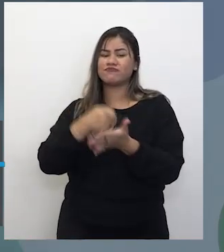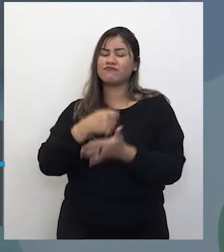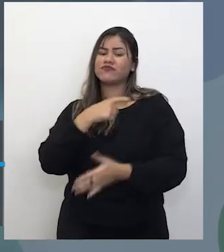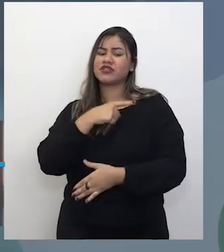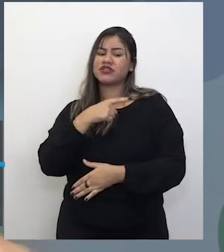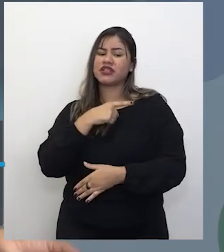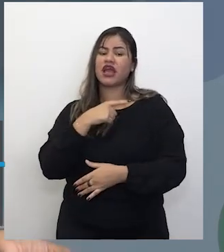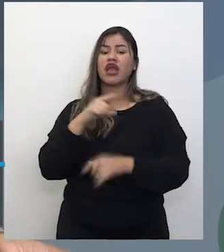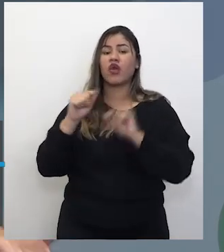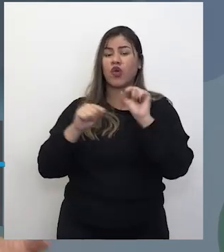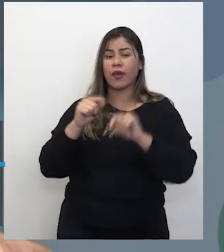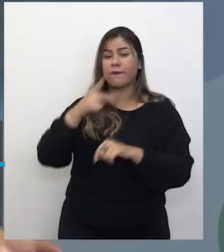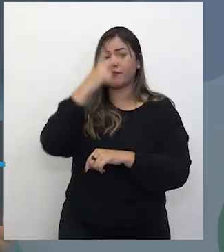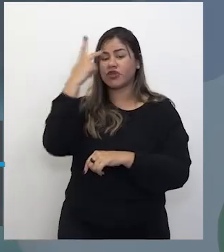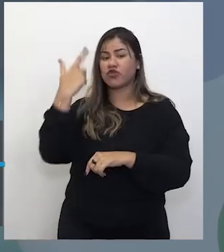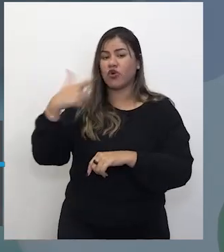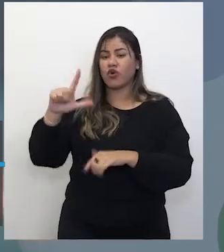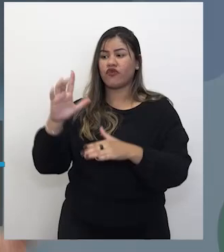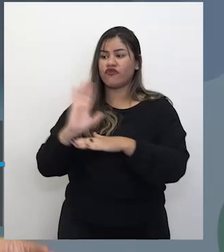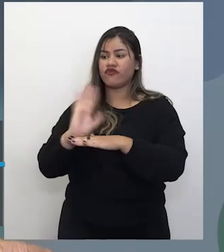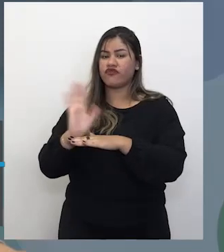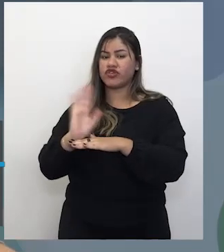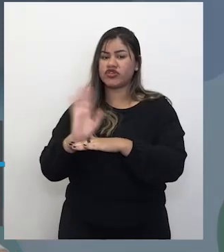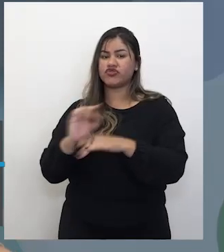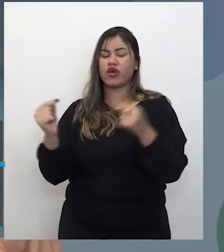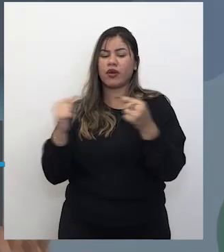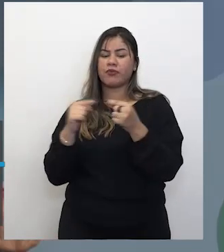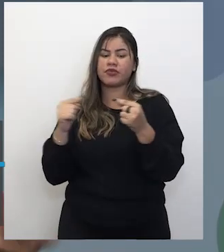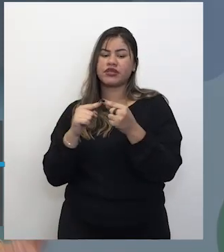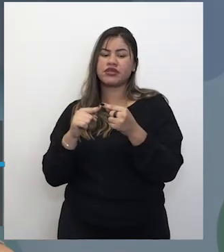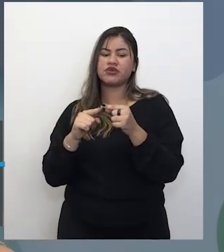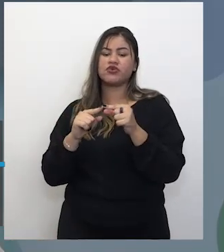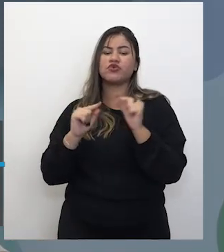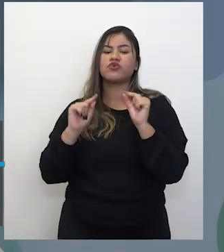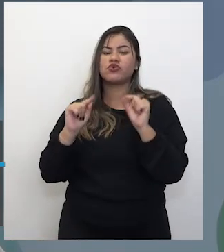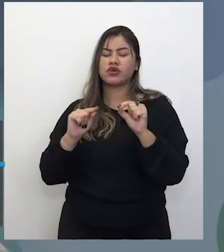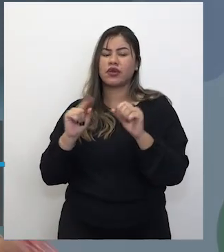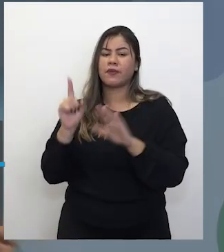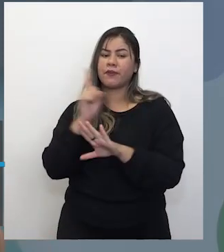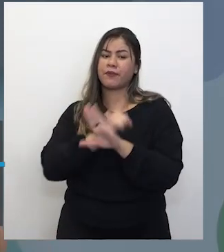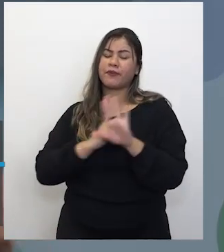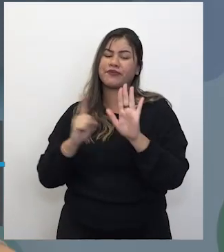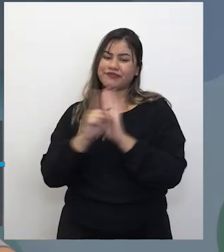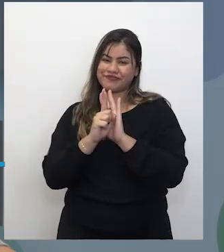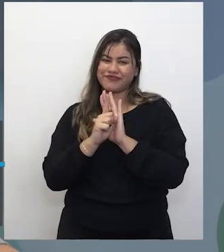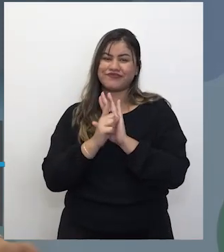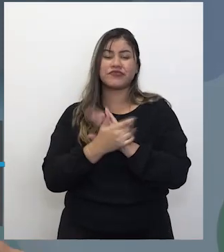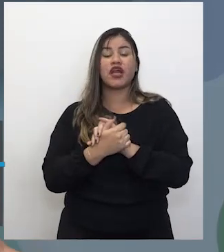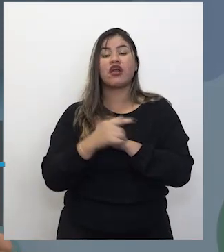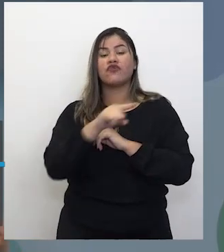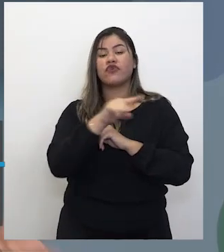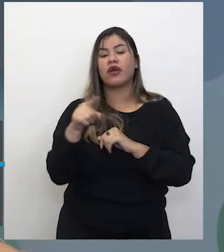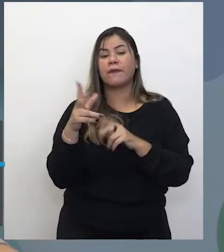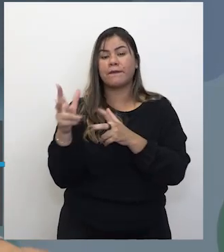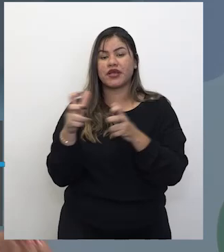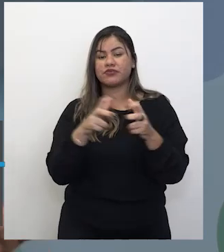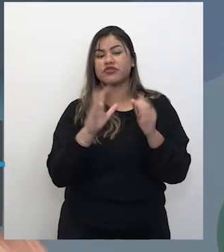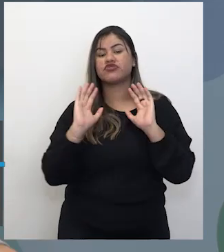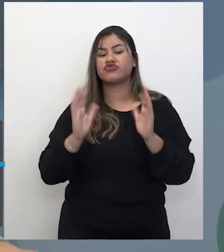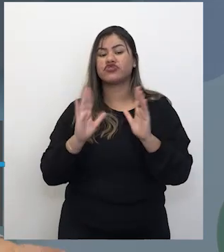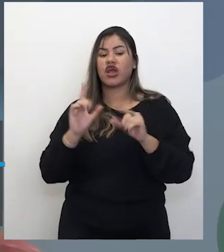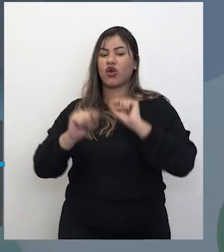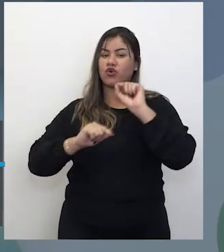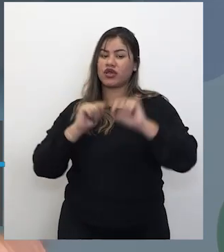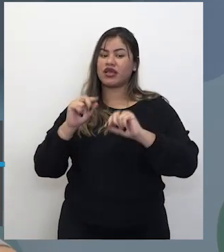professor procurar um outro vídeo que explore essa questão do protagonismo, né? E vocês já perceberam que a gente sempre traz